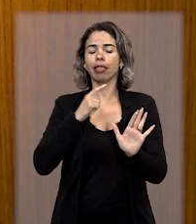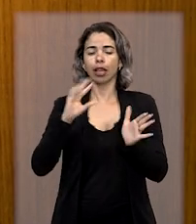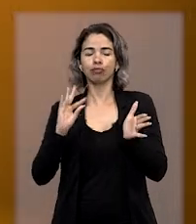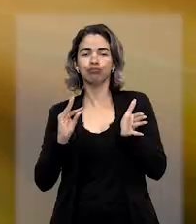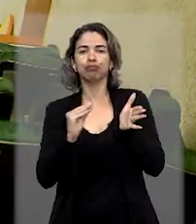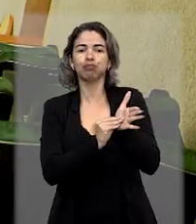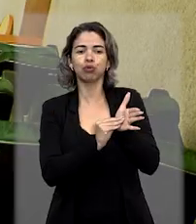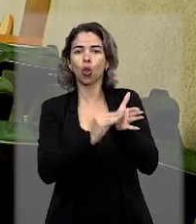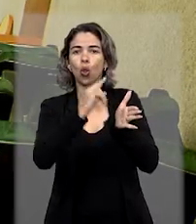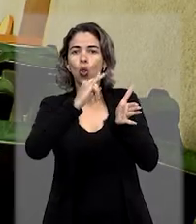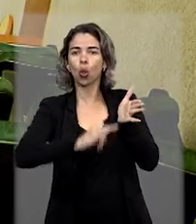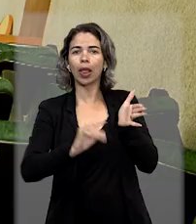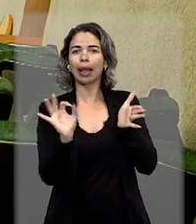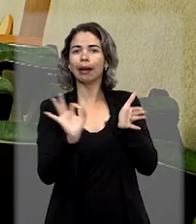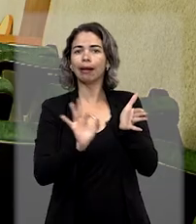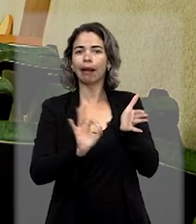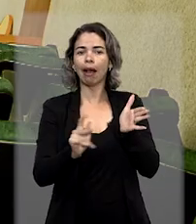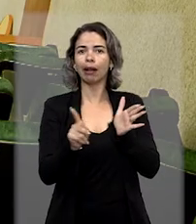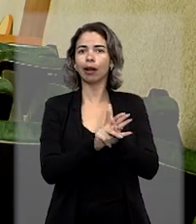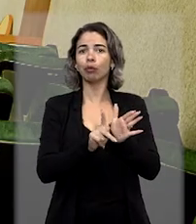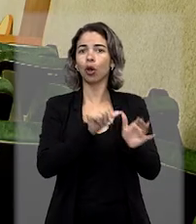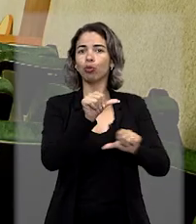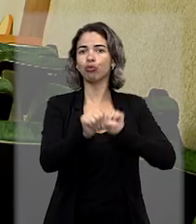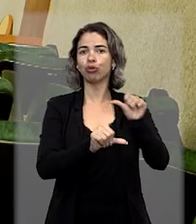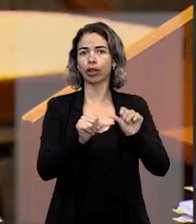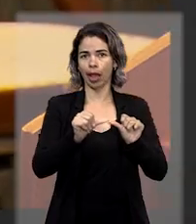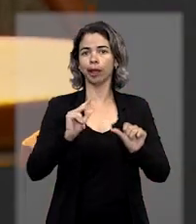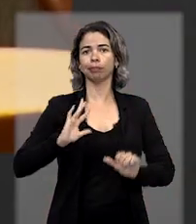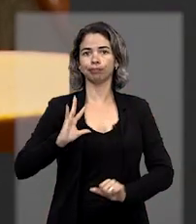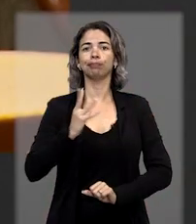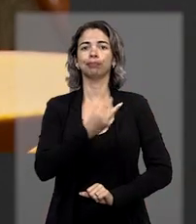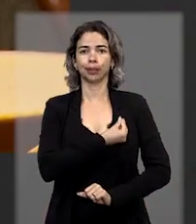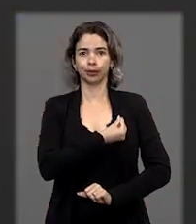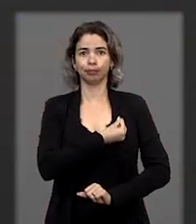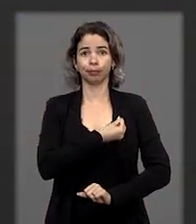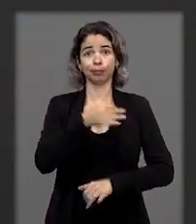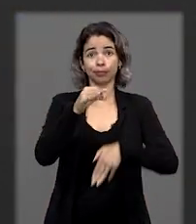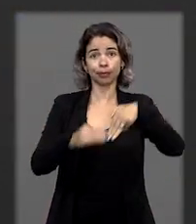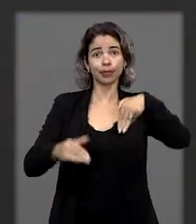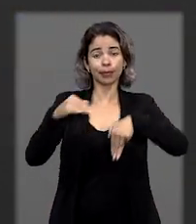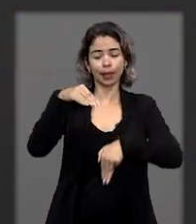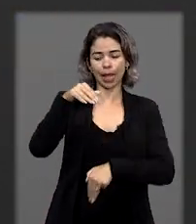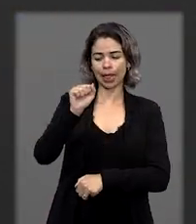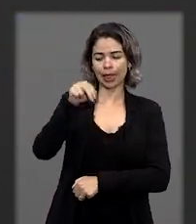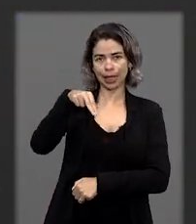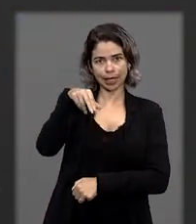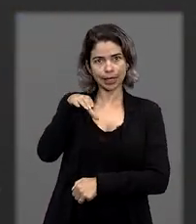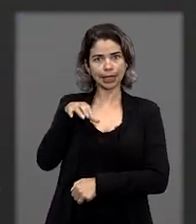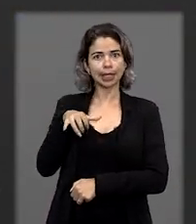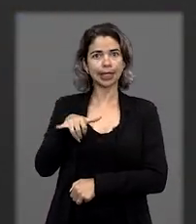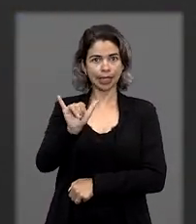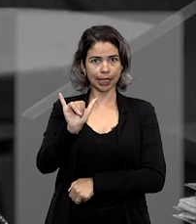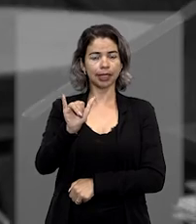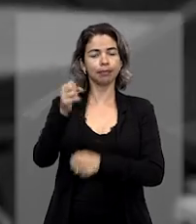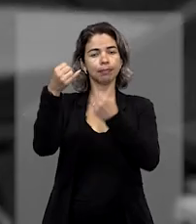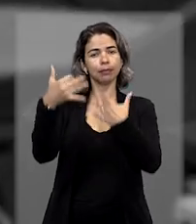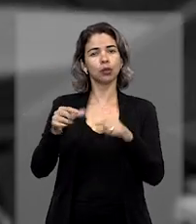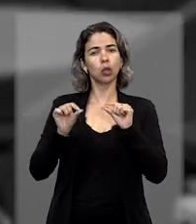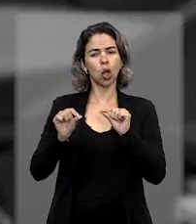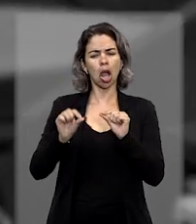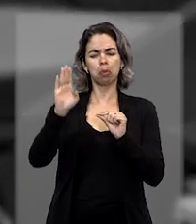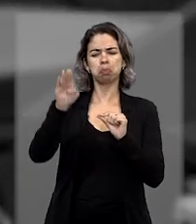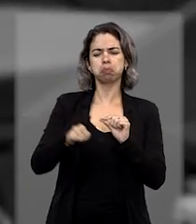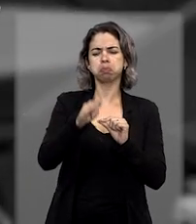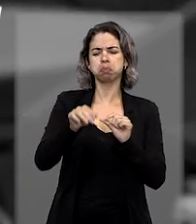constasse no documento nenhuma anotação sobre a modificação a ministra do caso destacou que